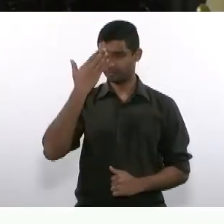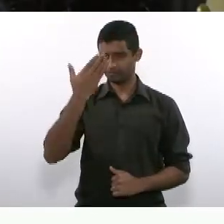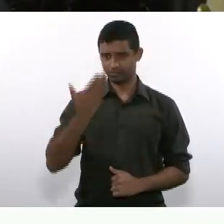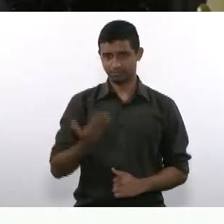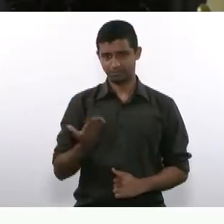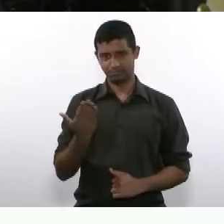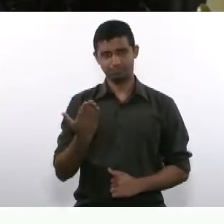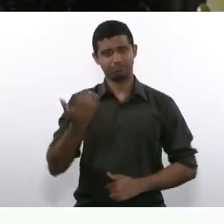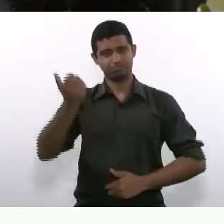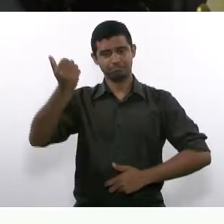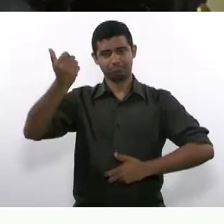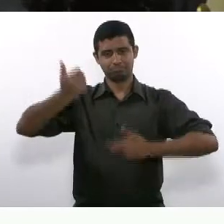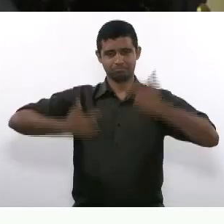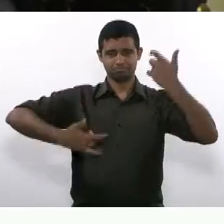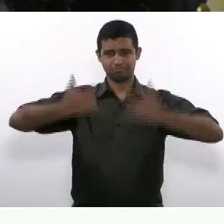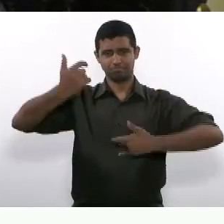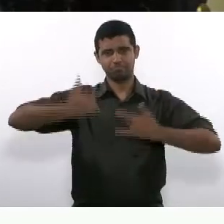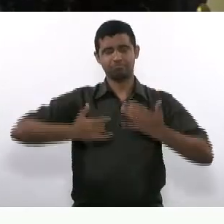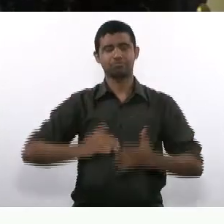Obrigado pela explanação.